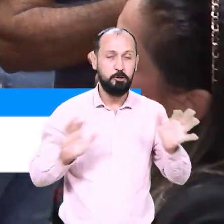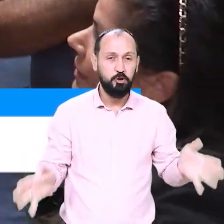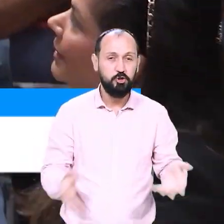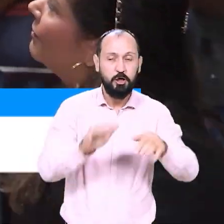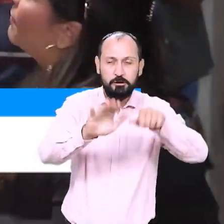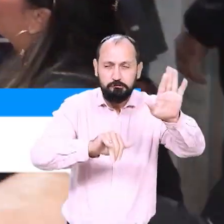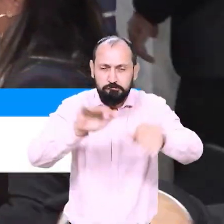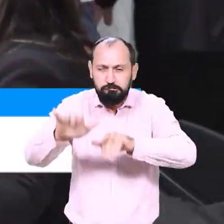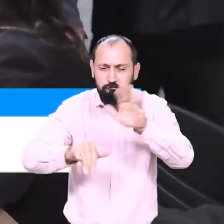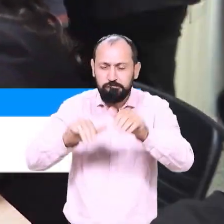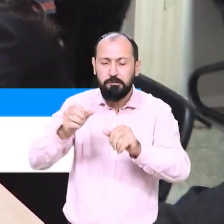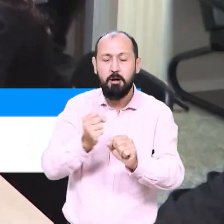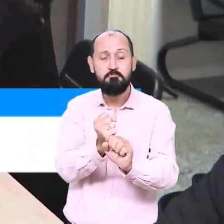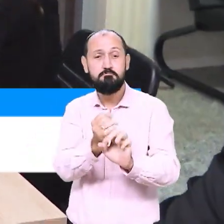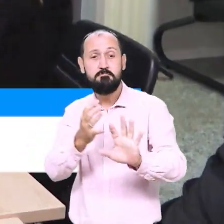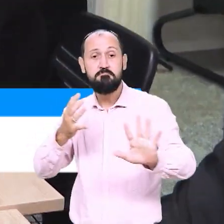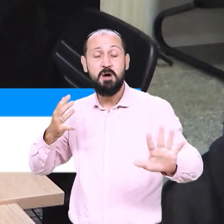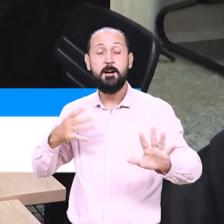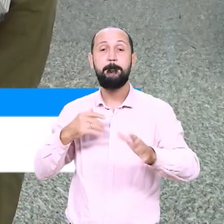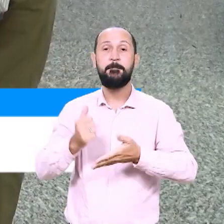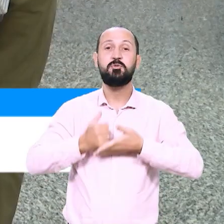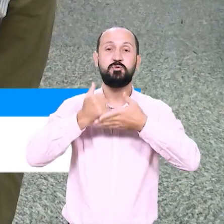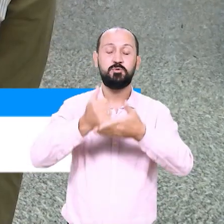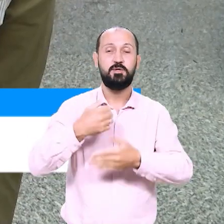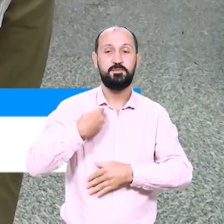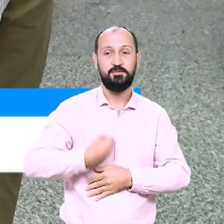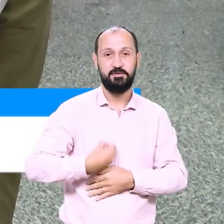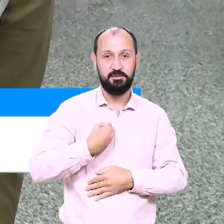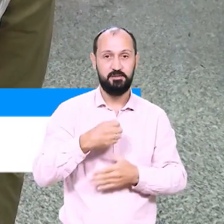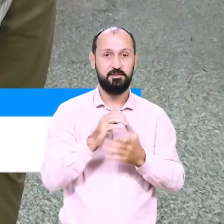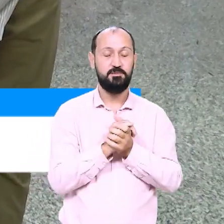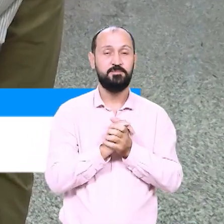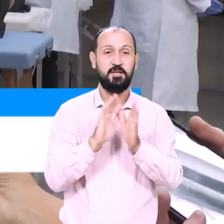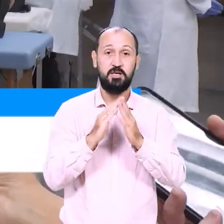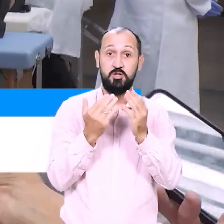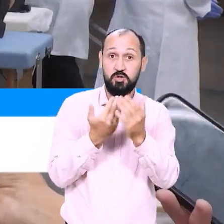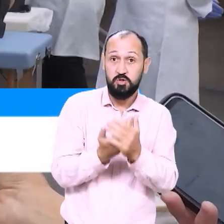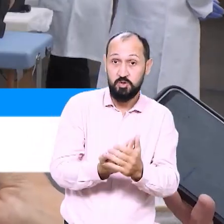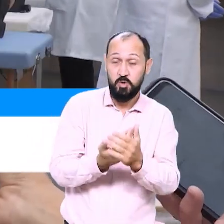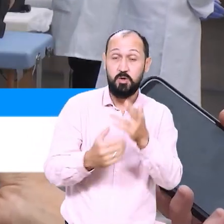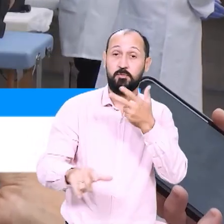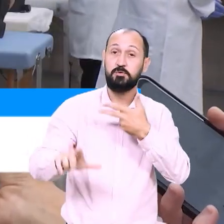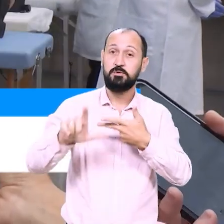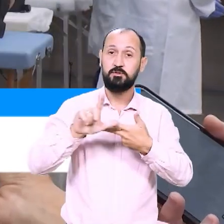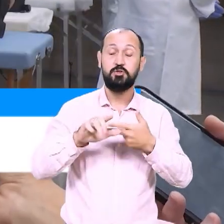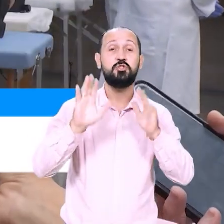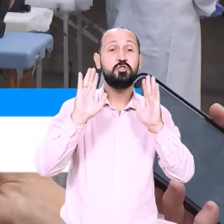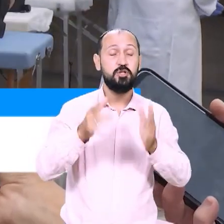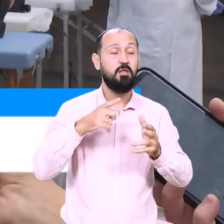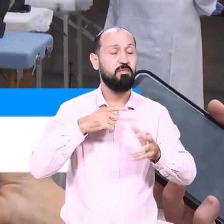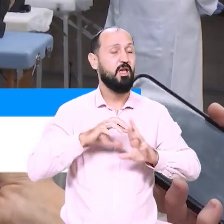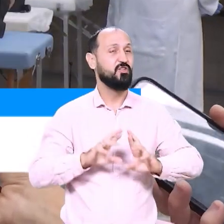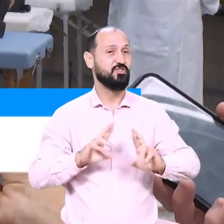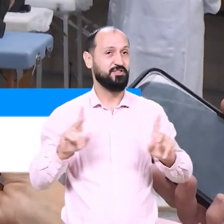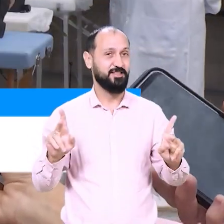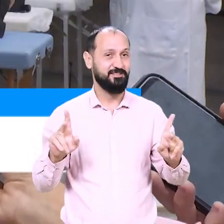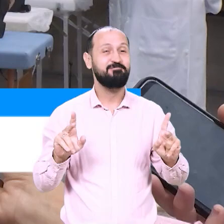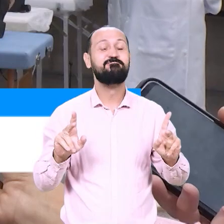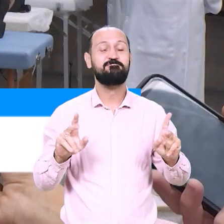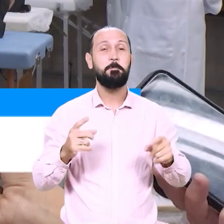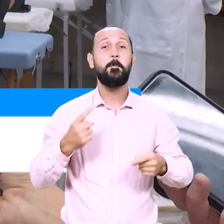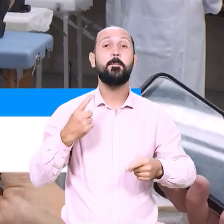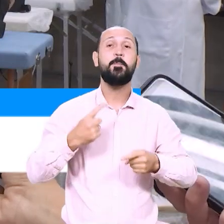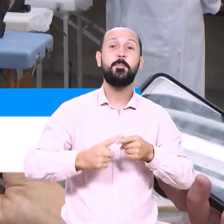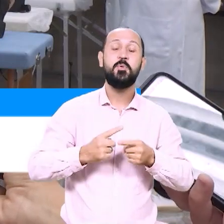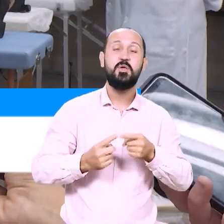que mobilizou centenas de servidores para salvar vidas. A Escola do Legislativo está fazendo a